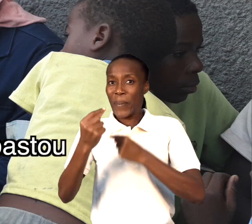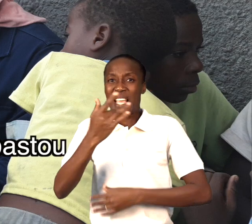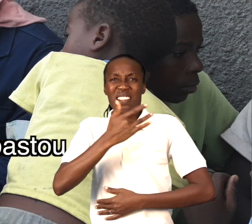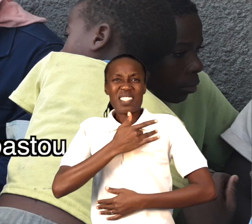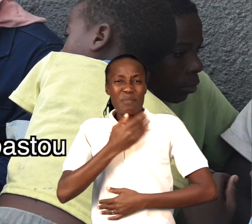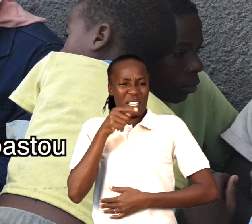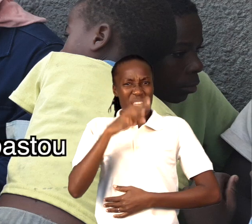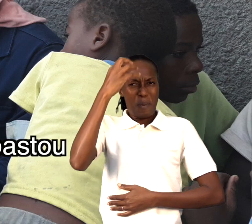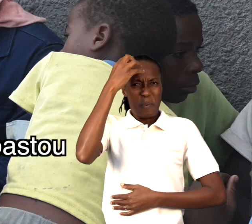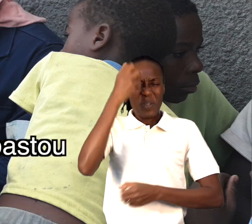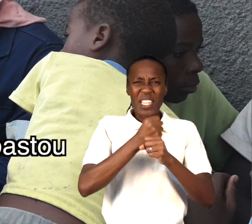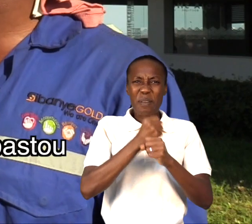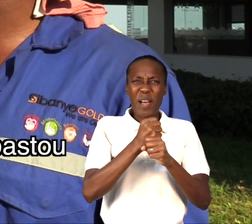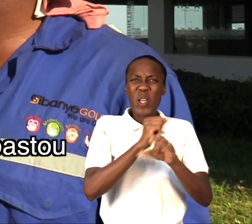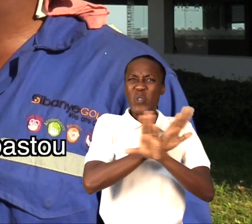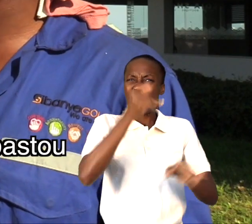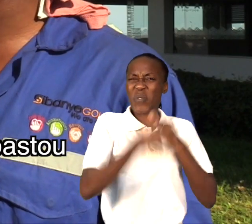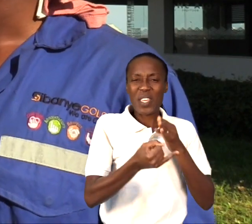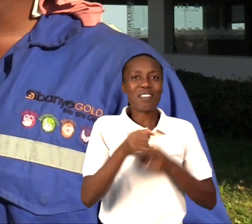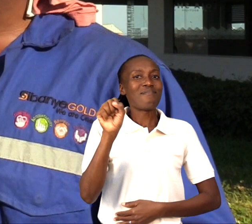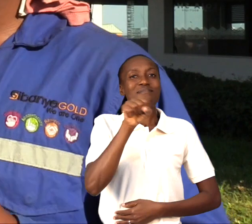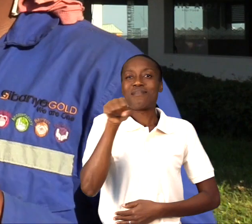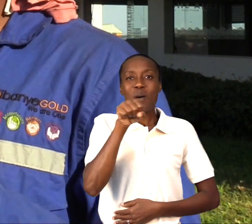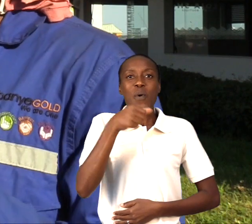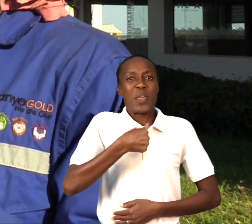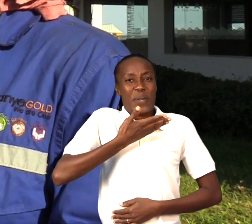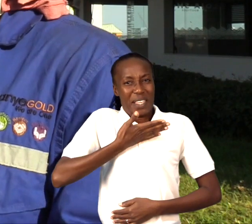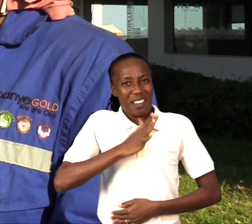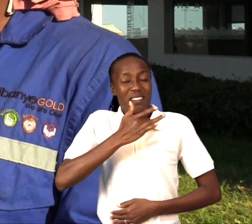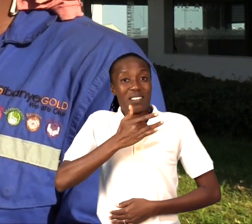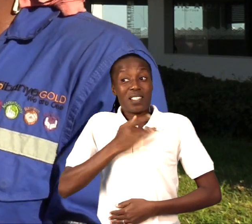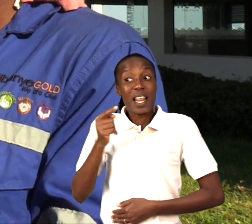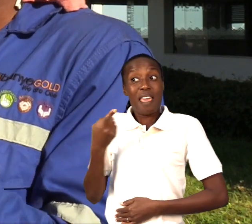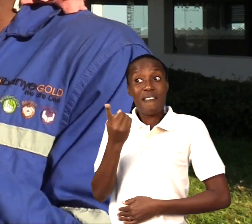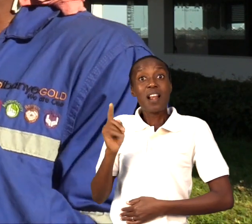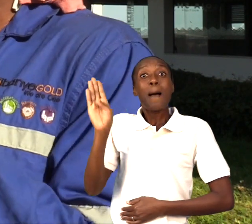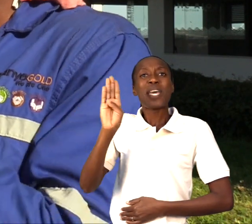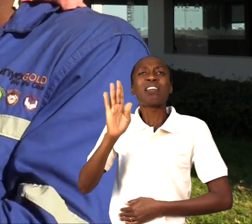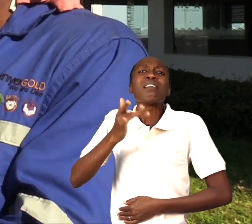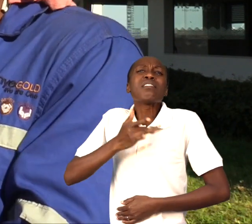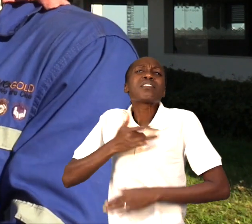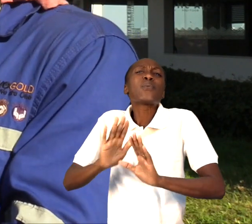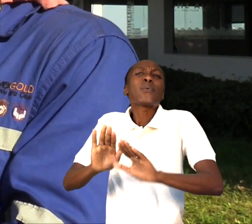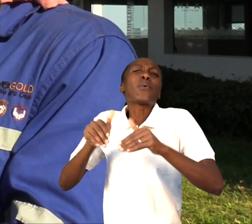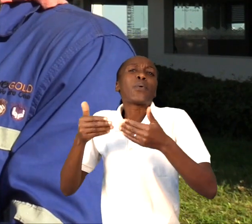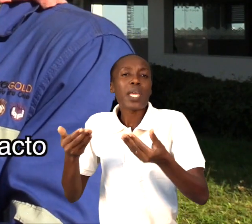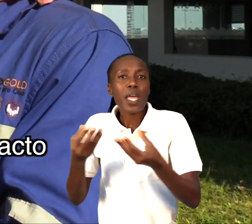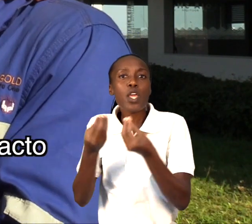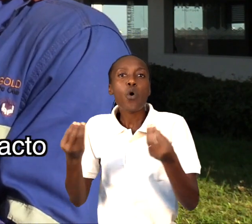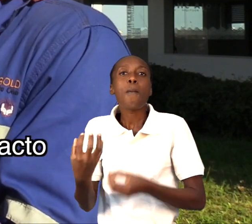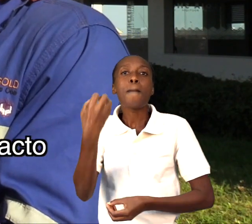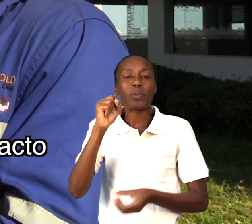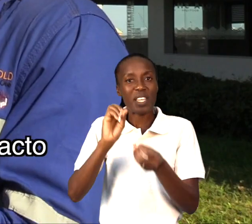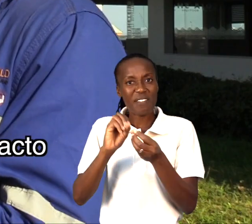que não me bastou o trabalho que eu fiz aqui. Eu precisava sentir, na verdade, o que é que aqueles nossos compatriotas